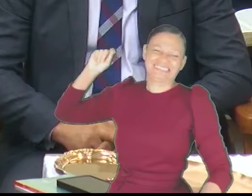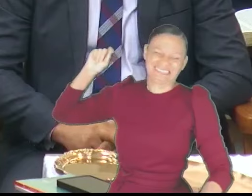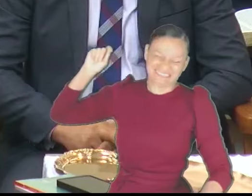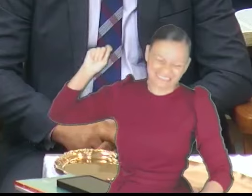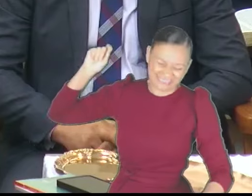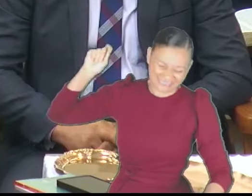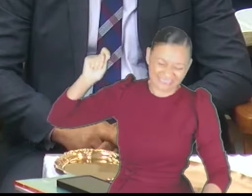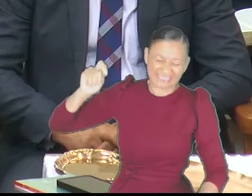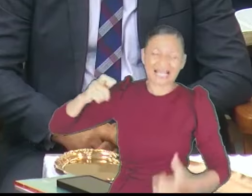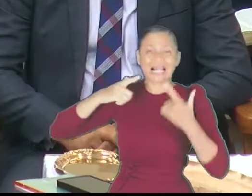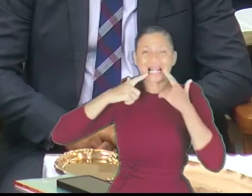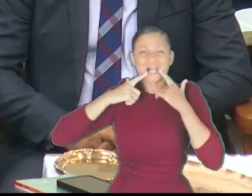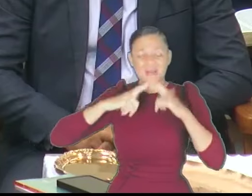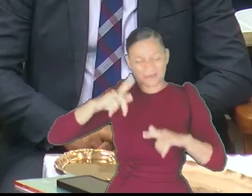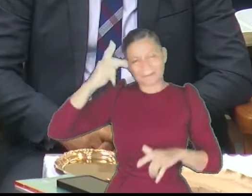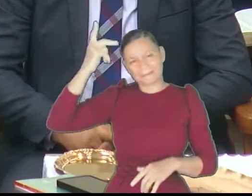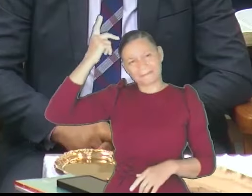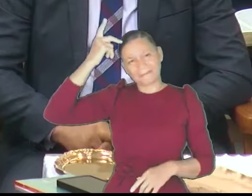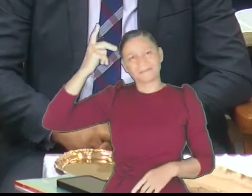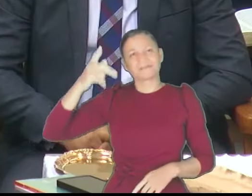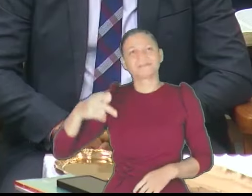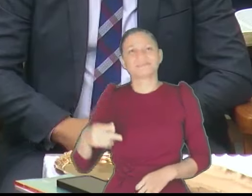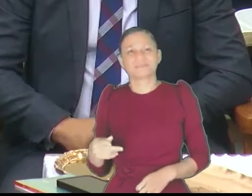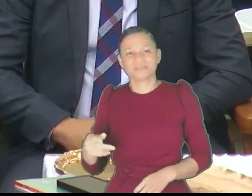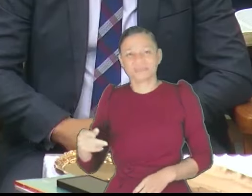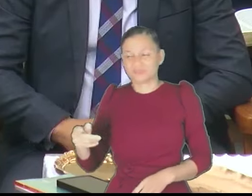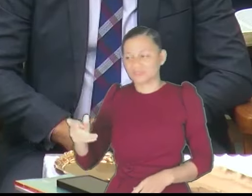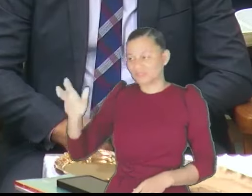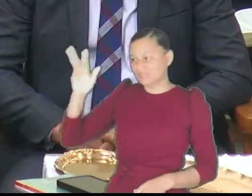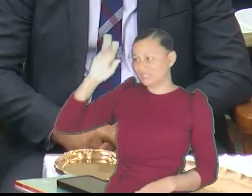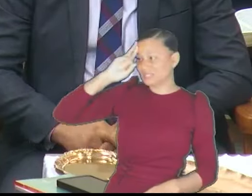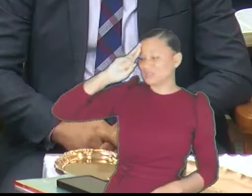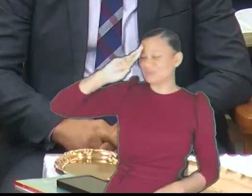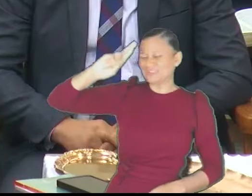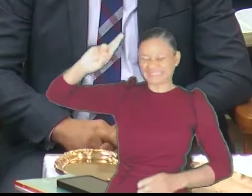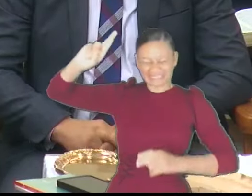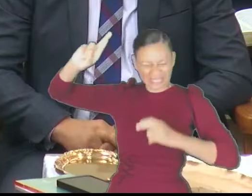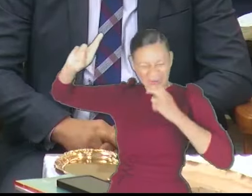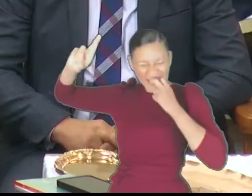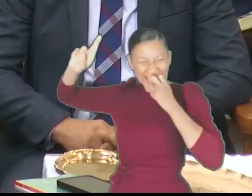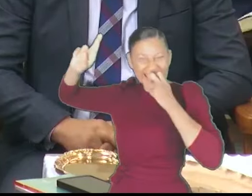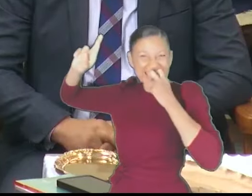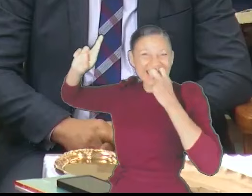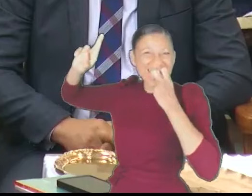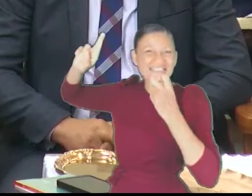essa linguagem é bem pentecostal, a Bíblia diz assim: o Senhor bradou.